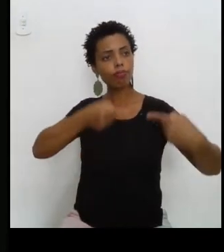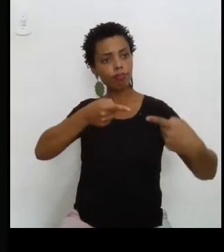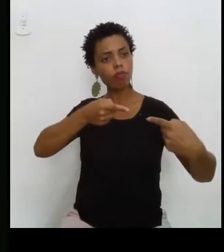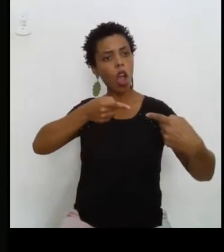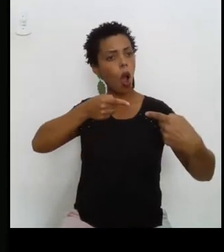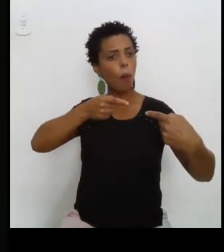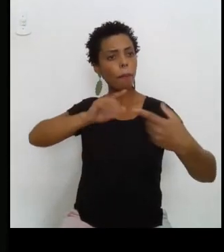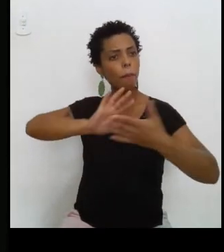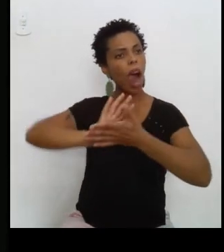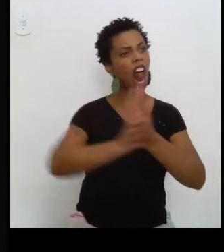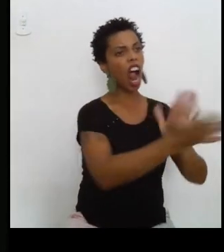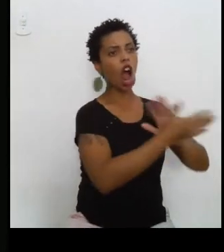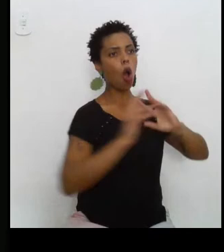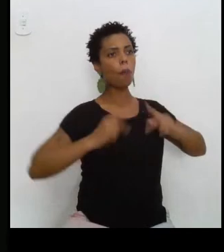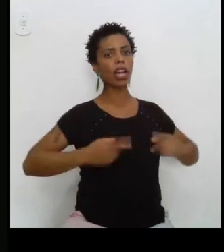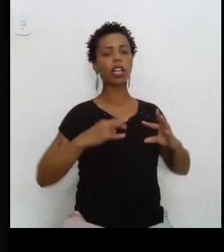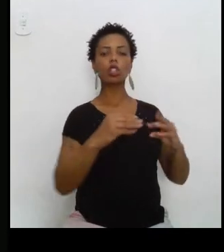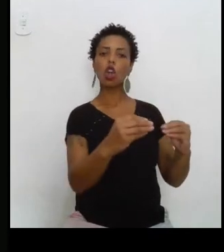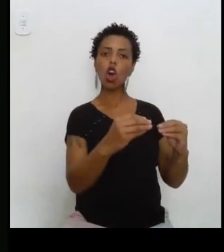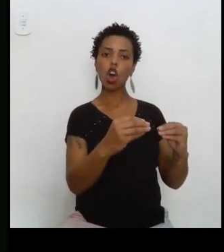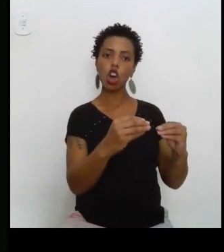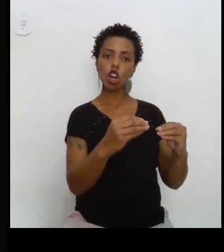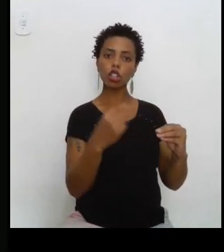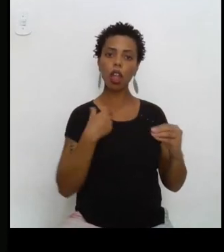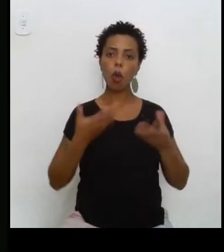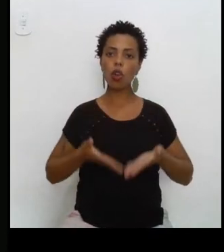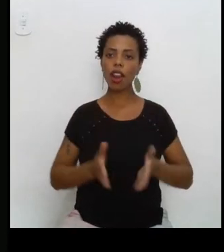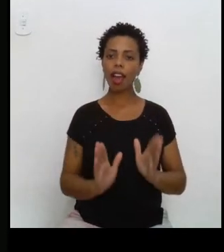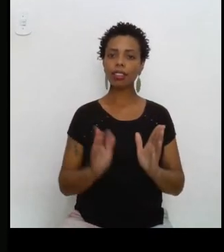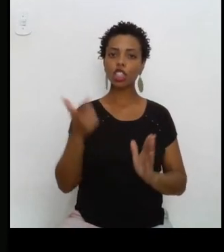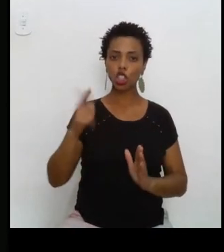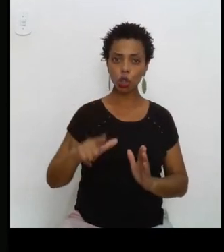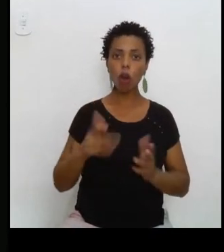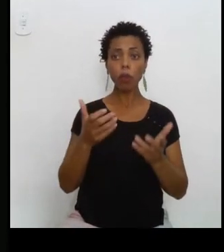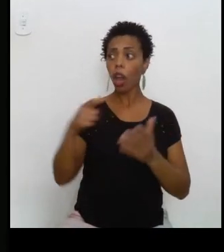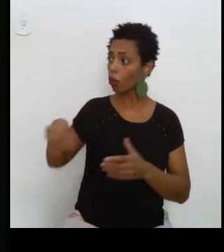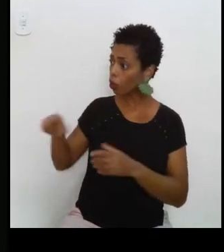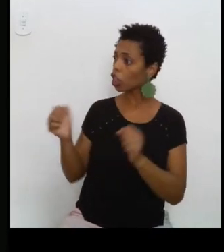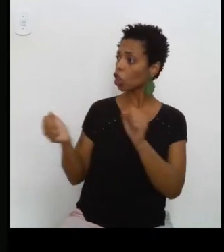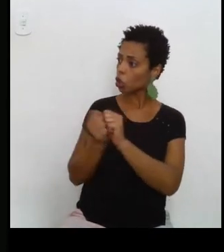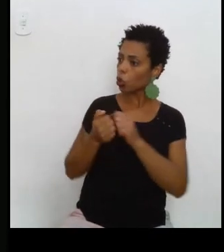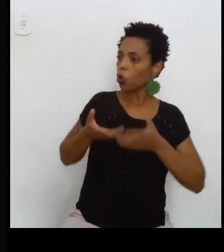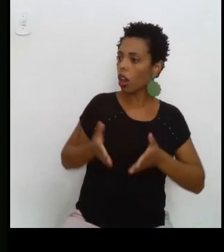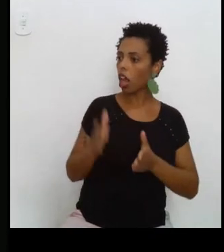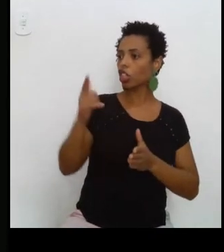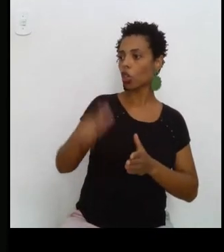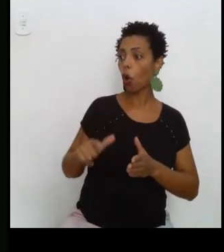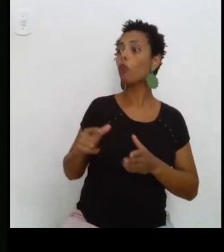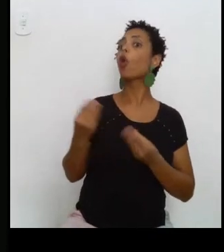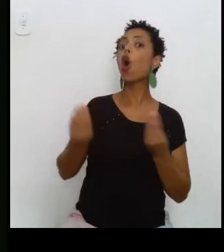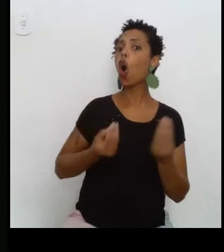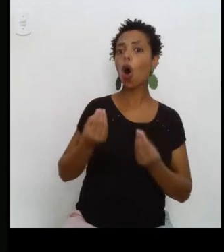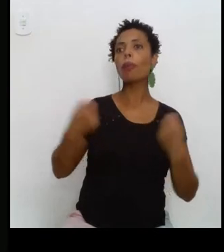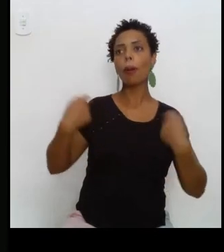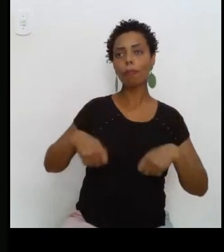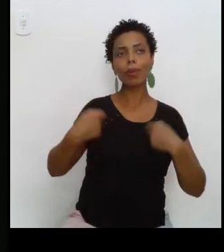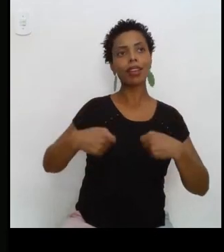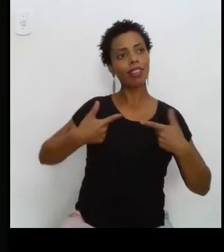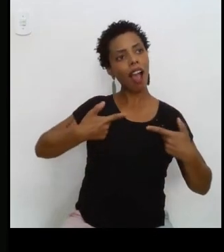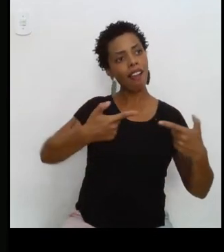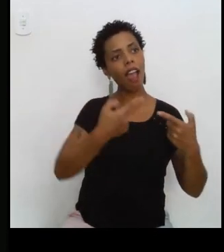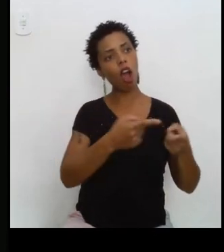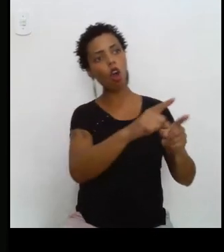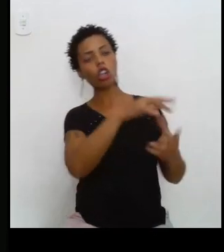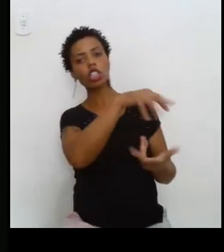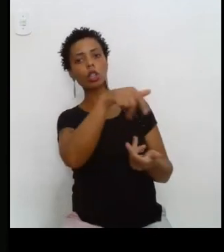eu renasci e quero que vocês é nação comigo depois só guerra contra esse mundo pode fazer a vida vingar novamente